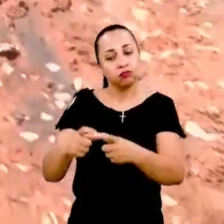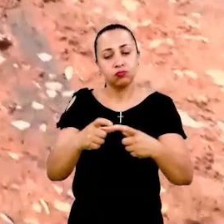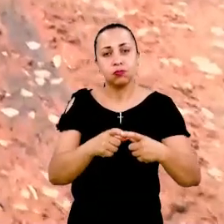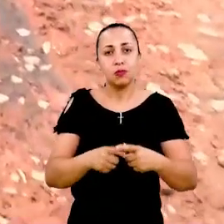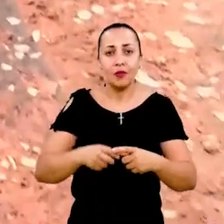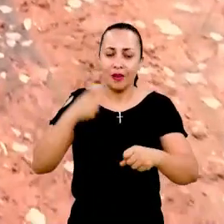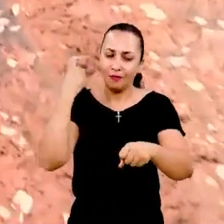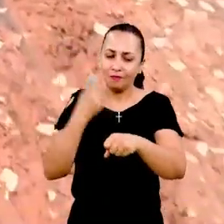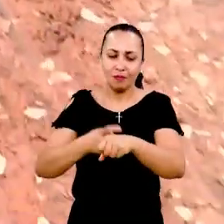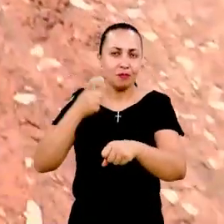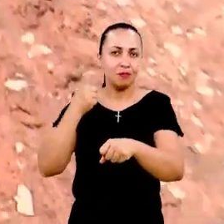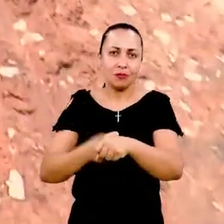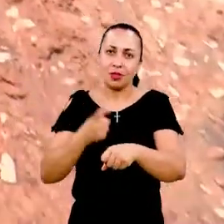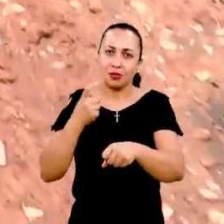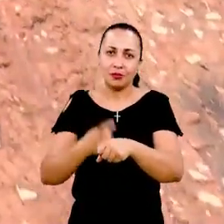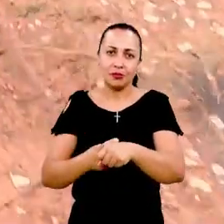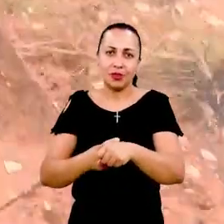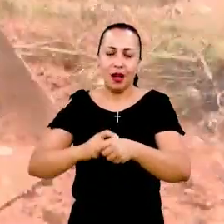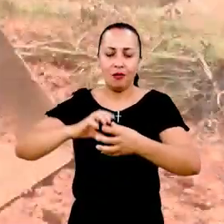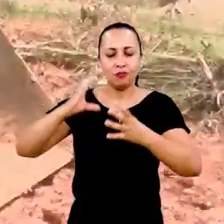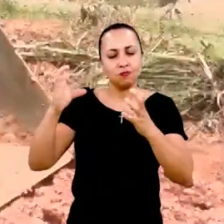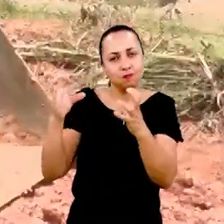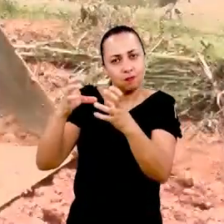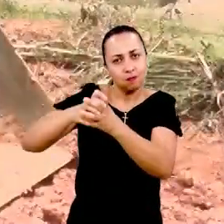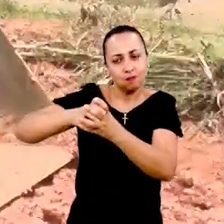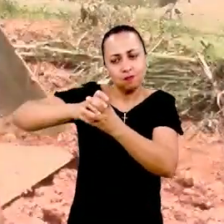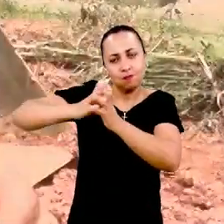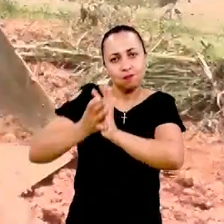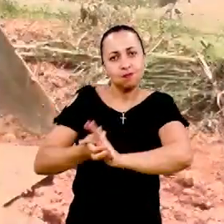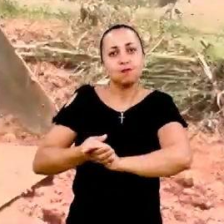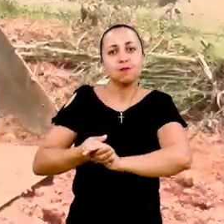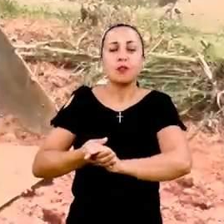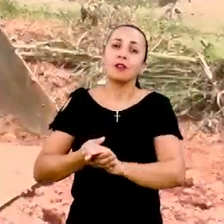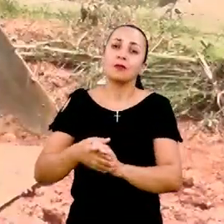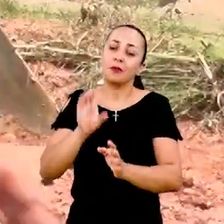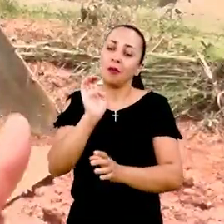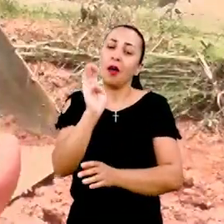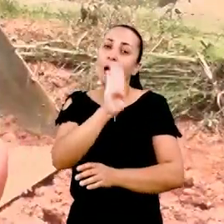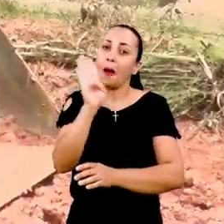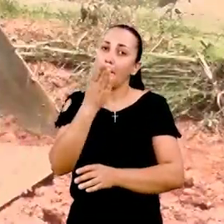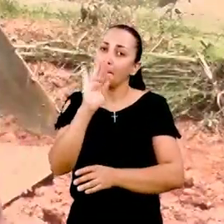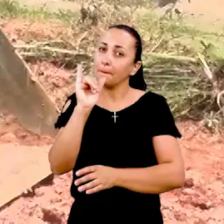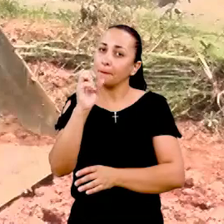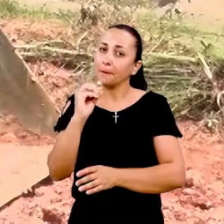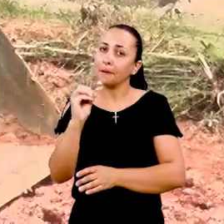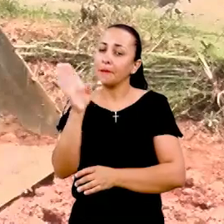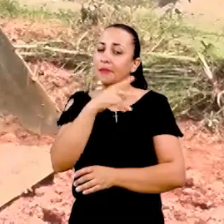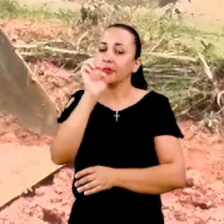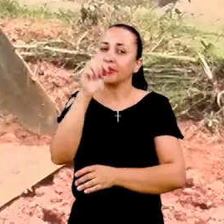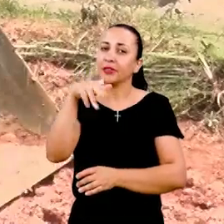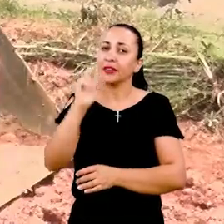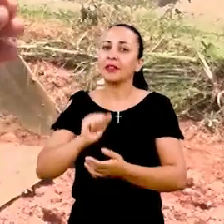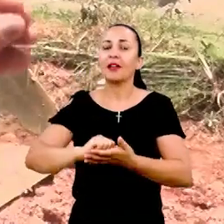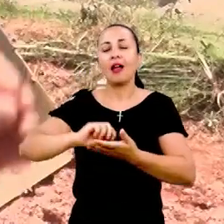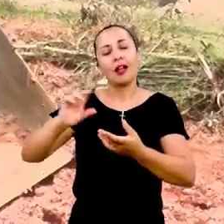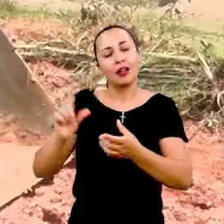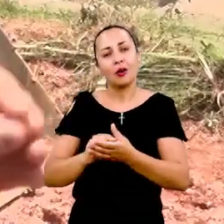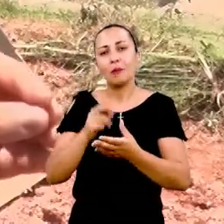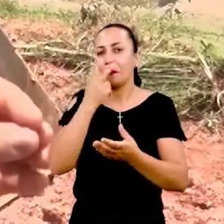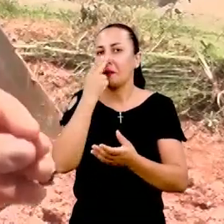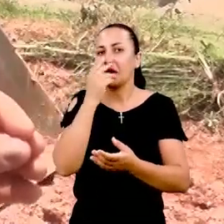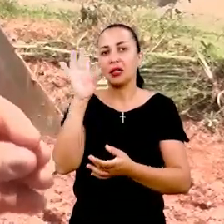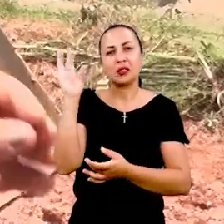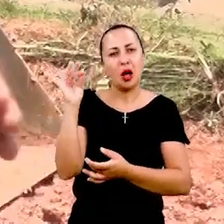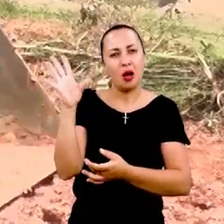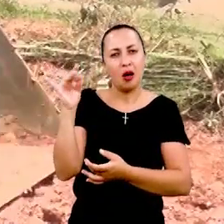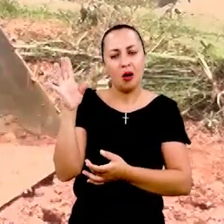solo, esse solo vai virar uma rocha compactada, entendeu? Então, a bioenzima, ela age dessa forma, é como se ela estivesse funcionando como um ligante